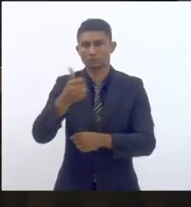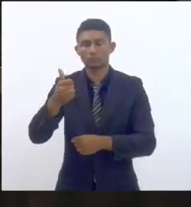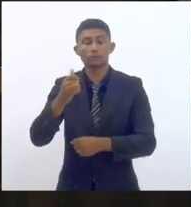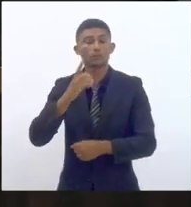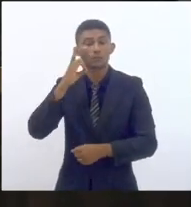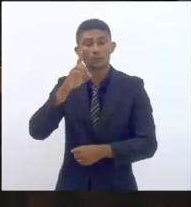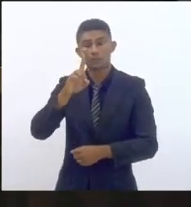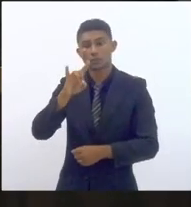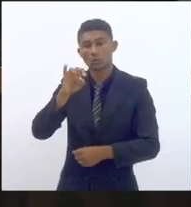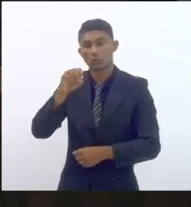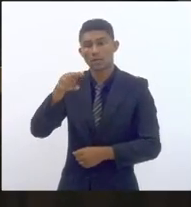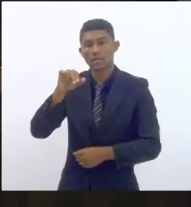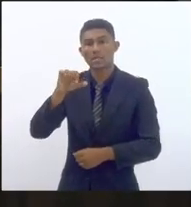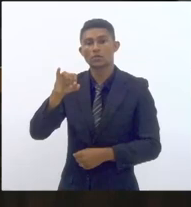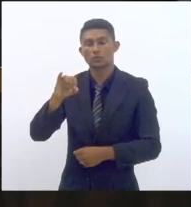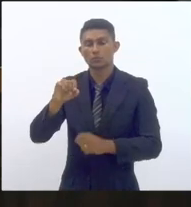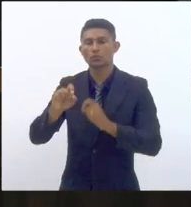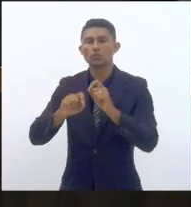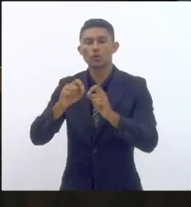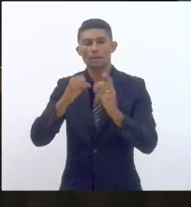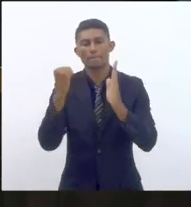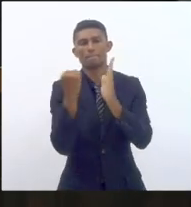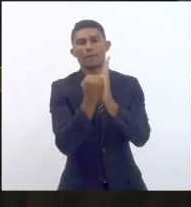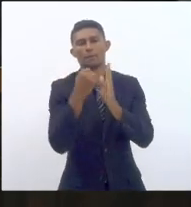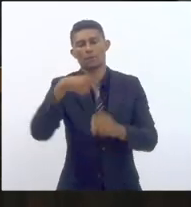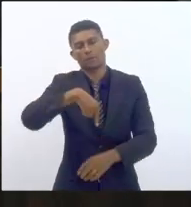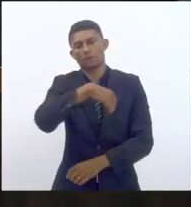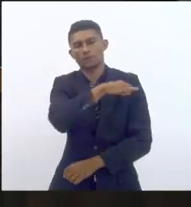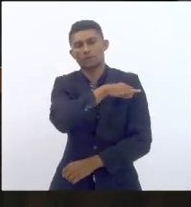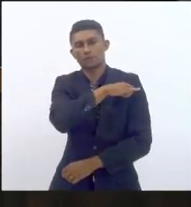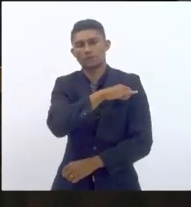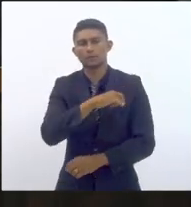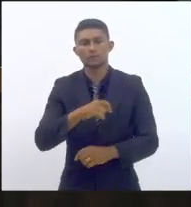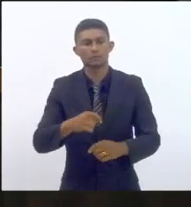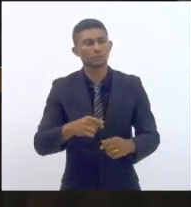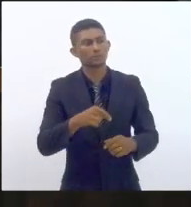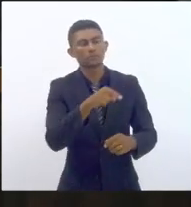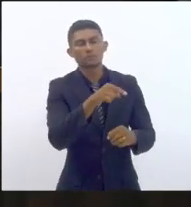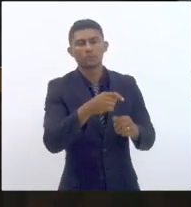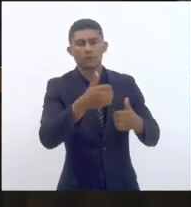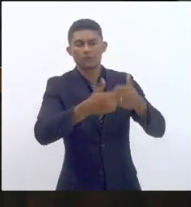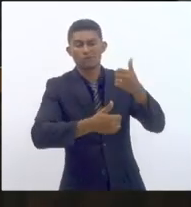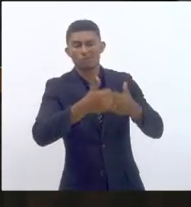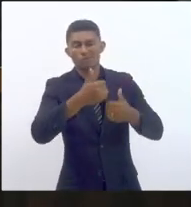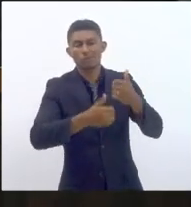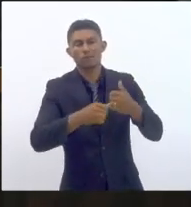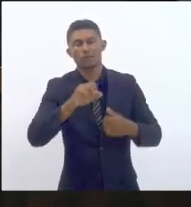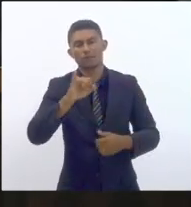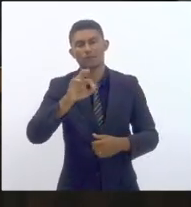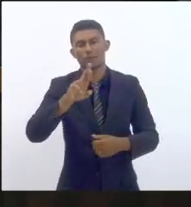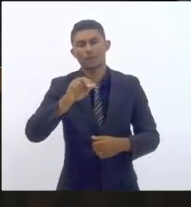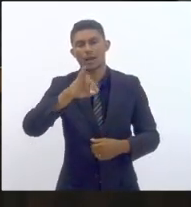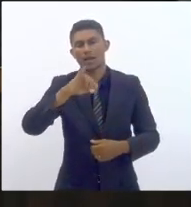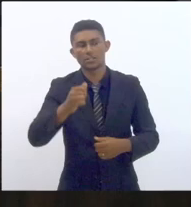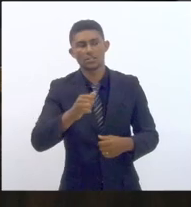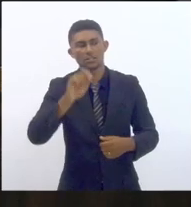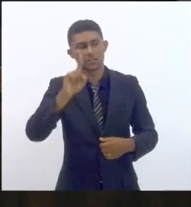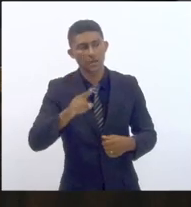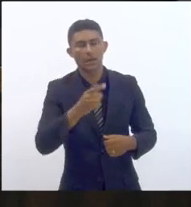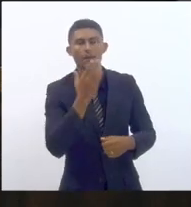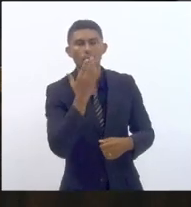Lins, que considera patrimônio imaterial do Estado do Rio de Janeiro o Irajá Atlético Clube, para fim de preservar a